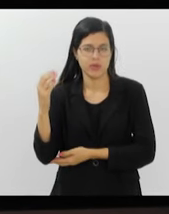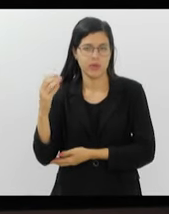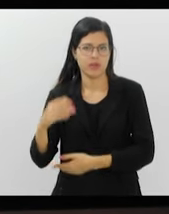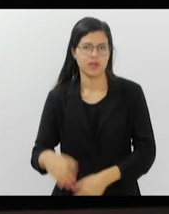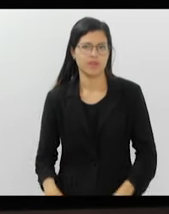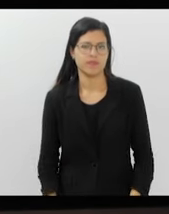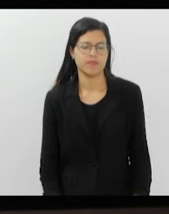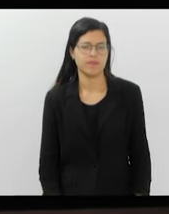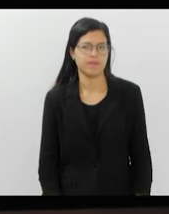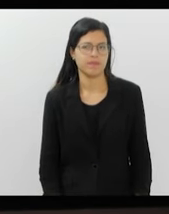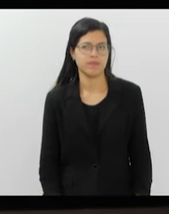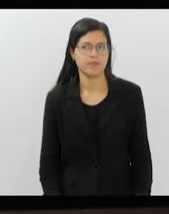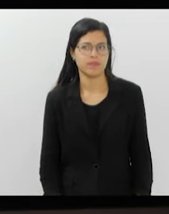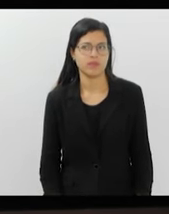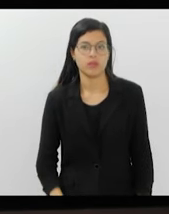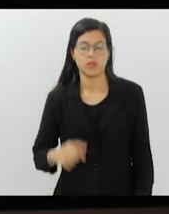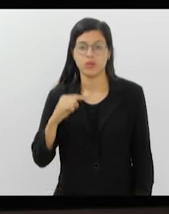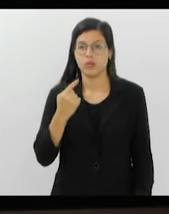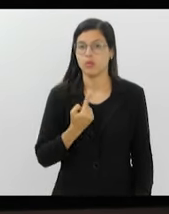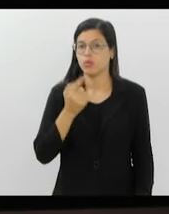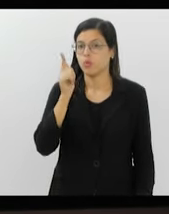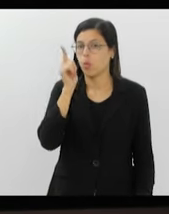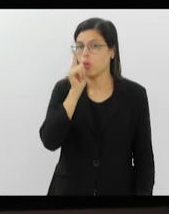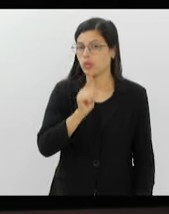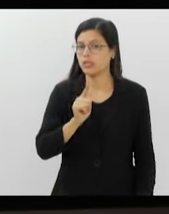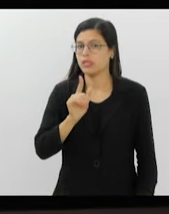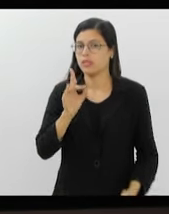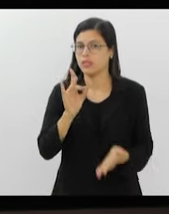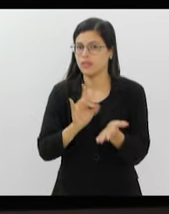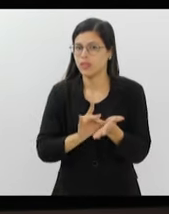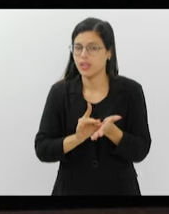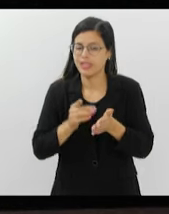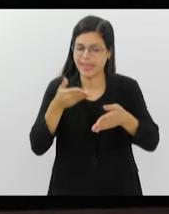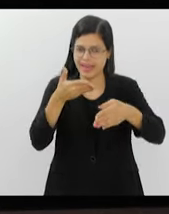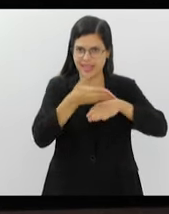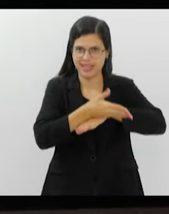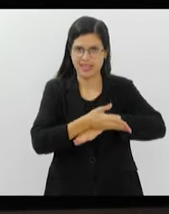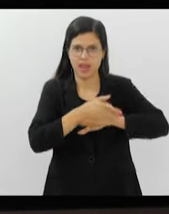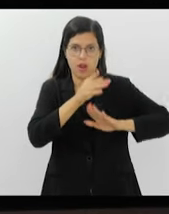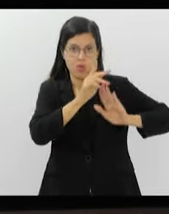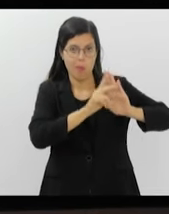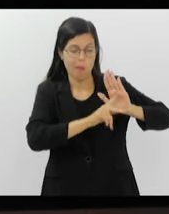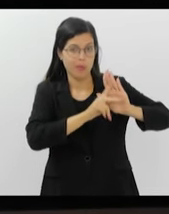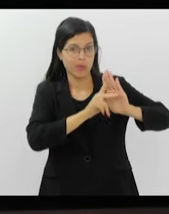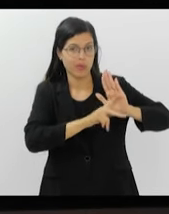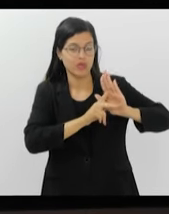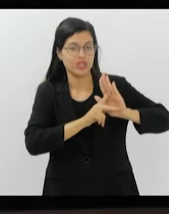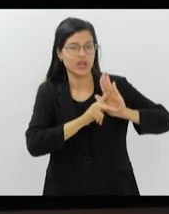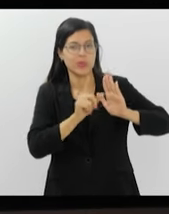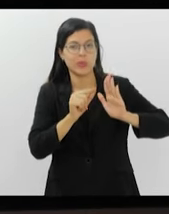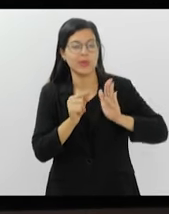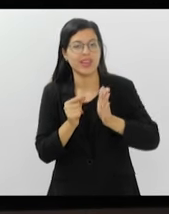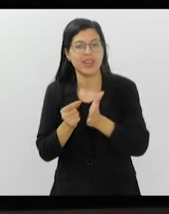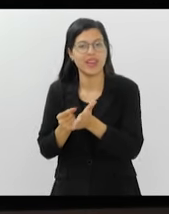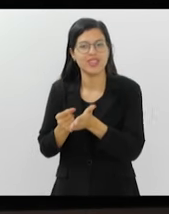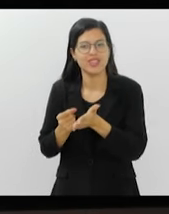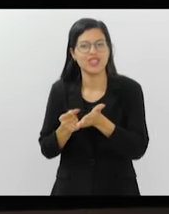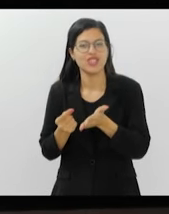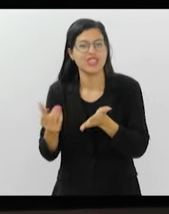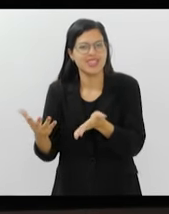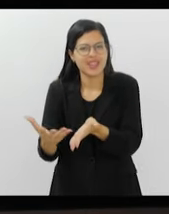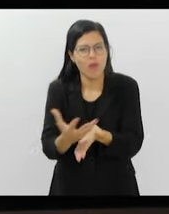Niterói para que a gente possa de fato empreender um projeto de resgate da autoestima